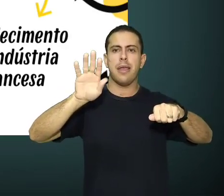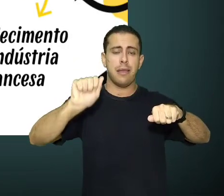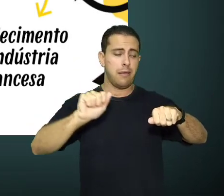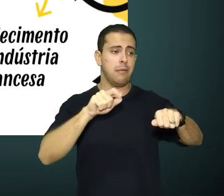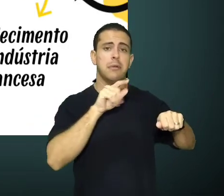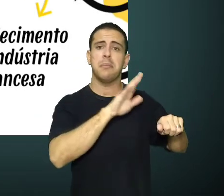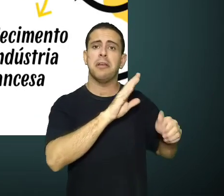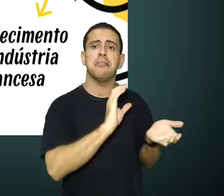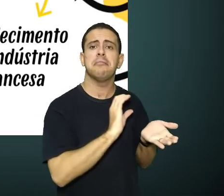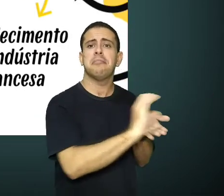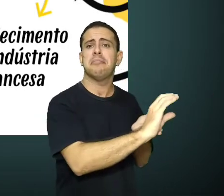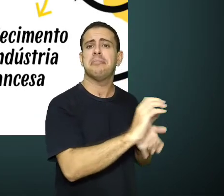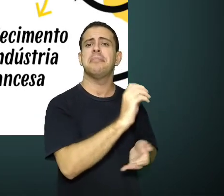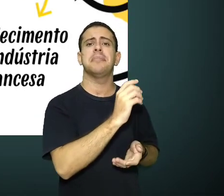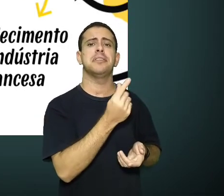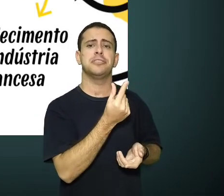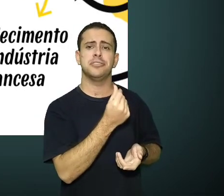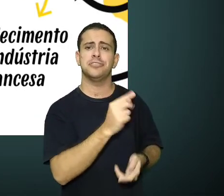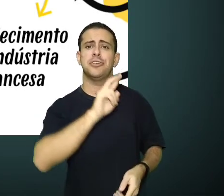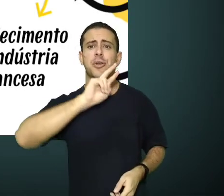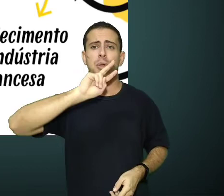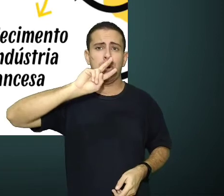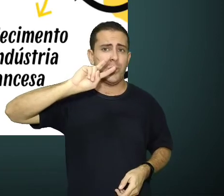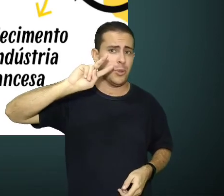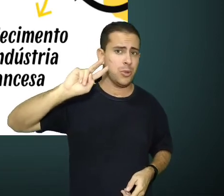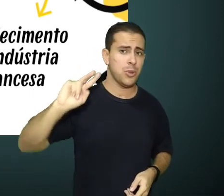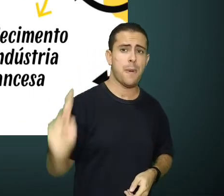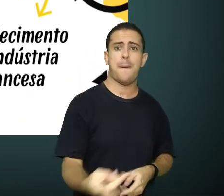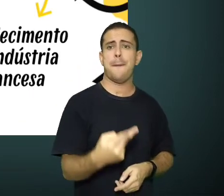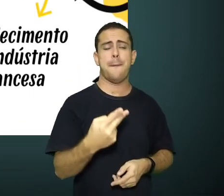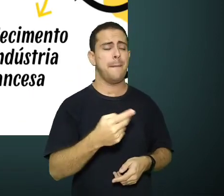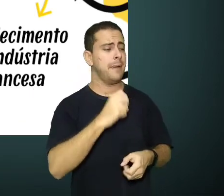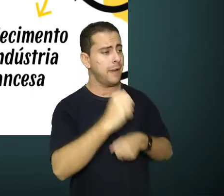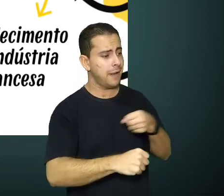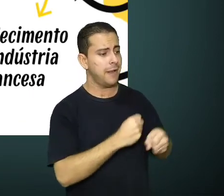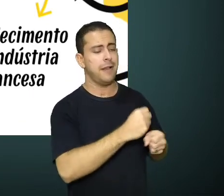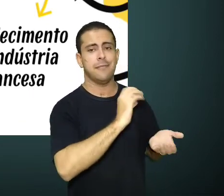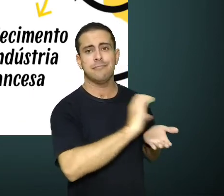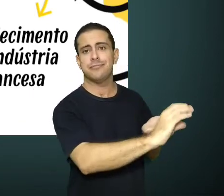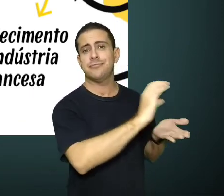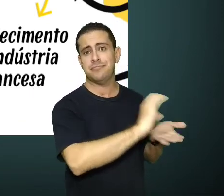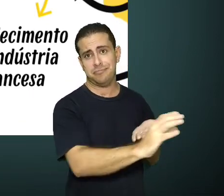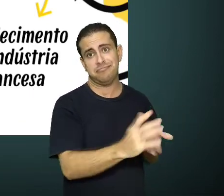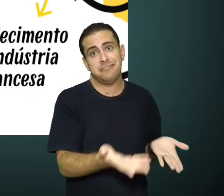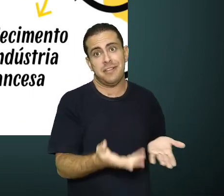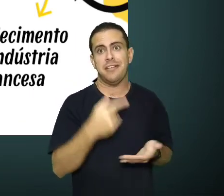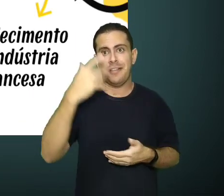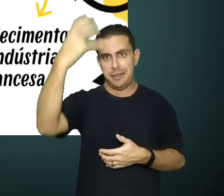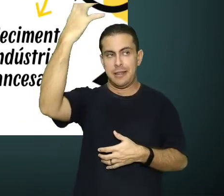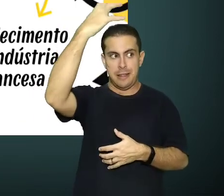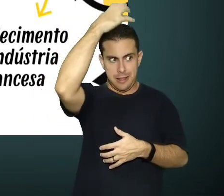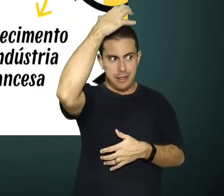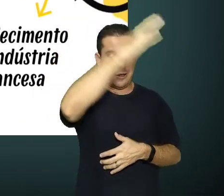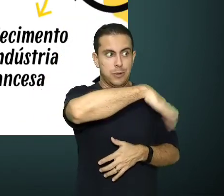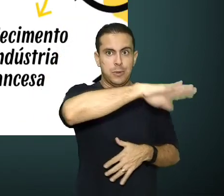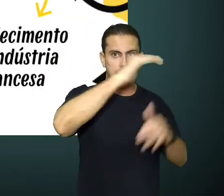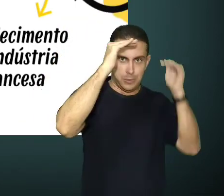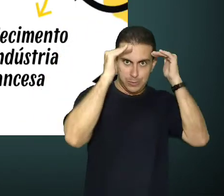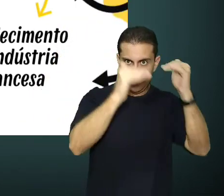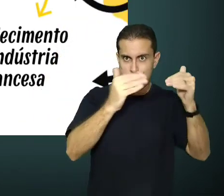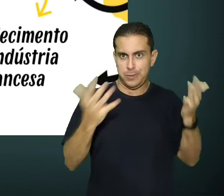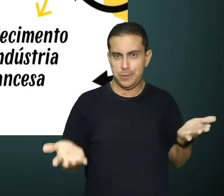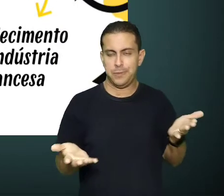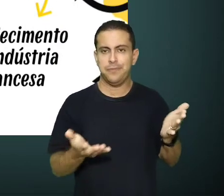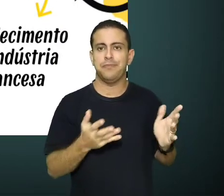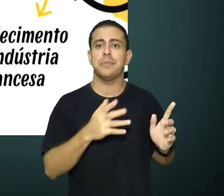Mediterrâneo, mas lhe dava uma pensão anual de 2 milhões de francos. Afinal, ele era considerado rei em